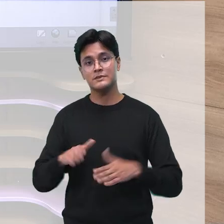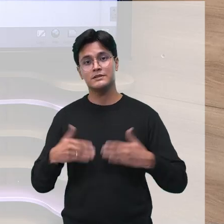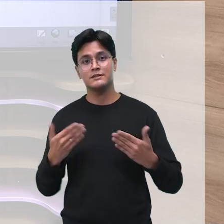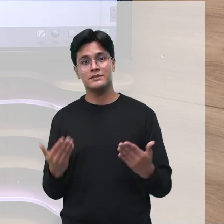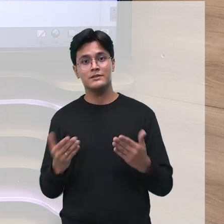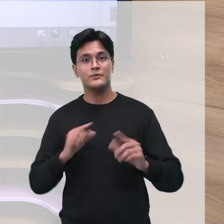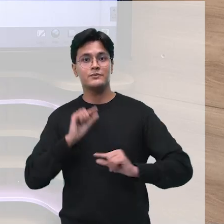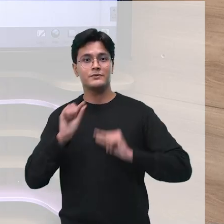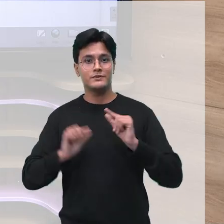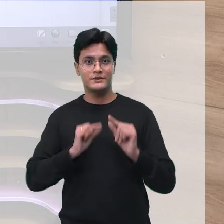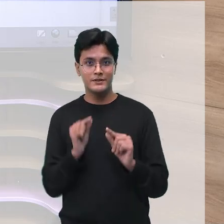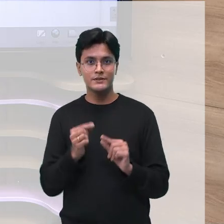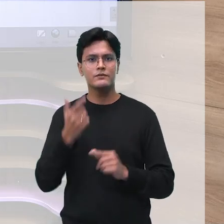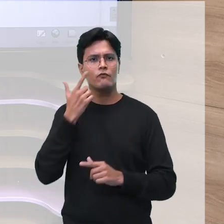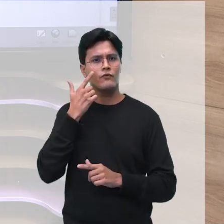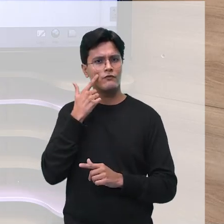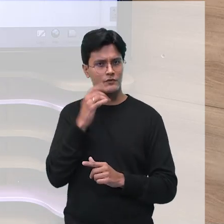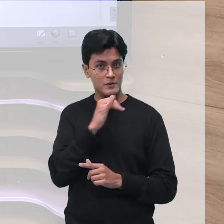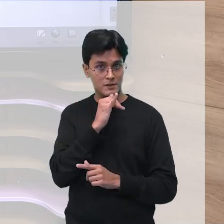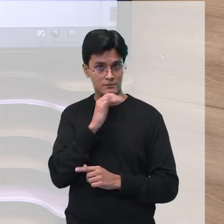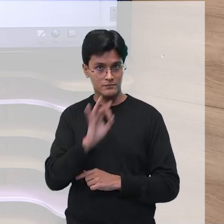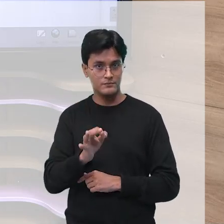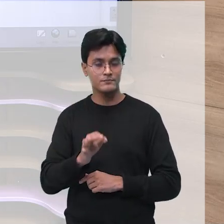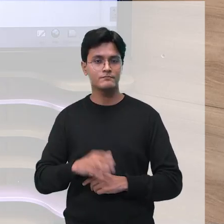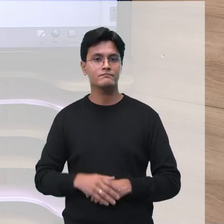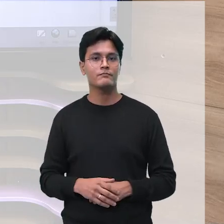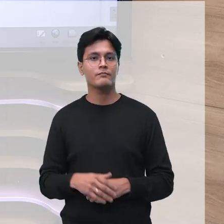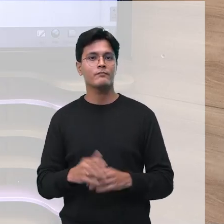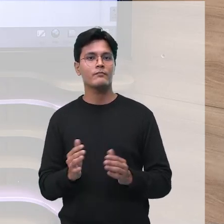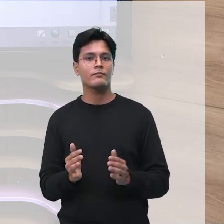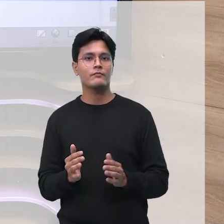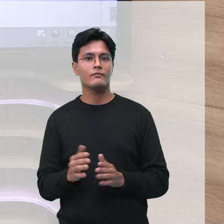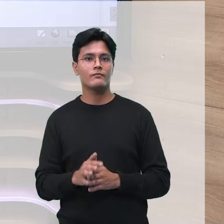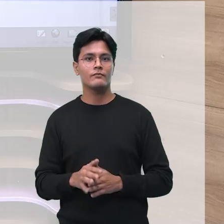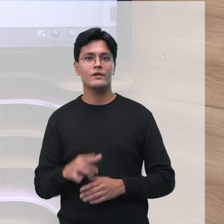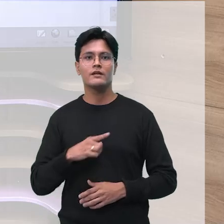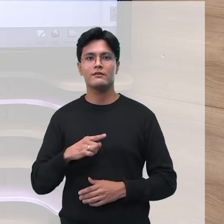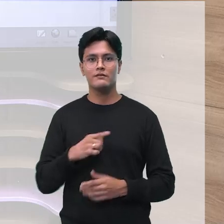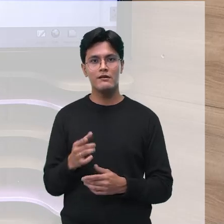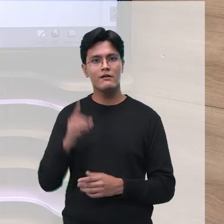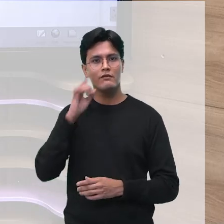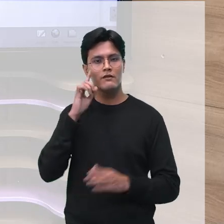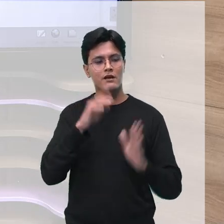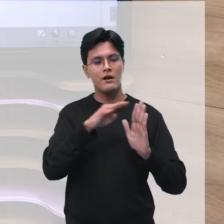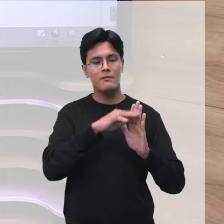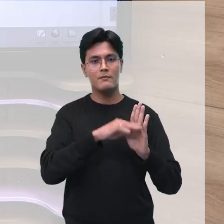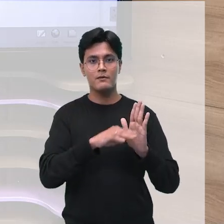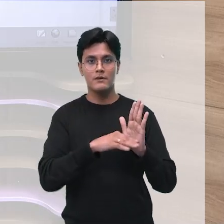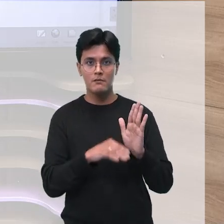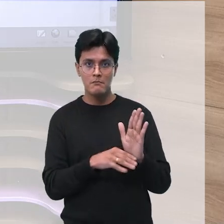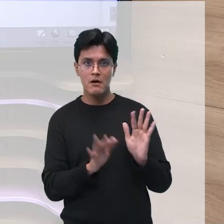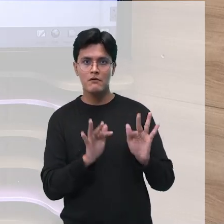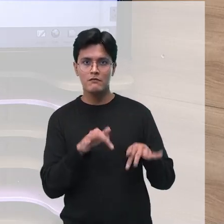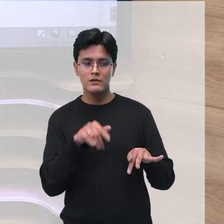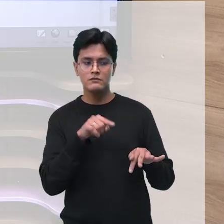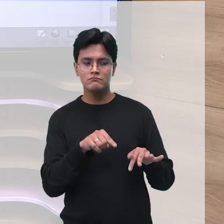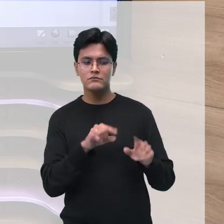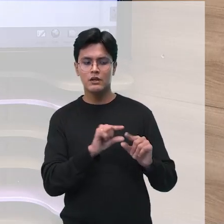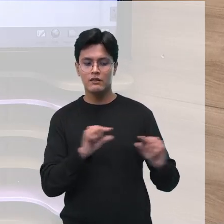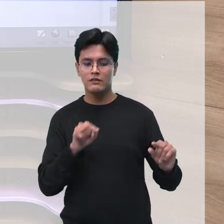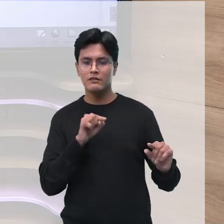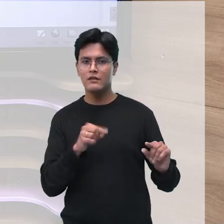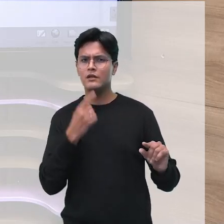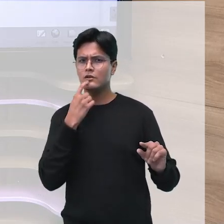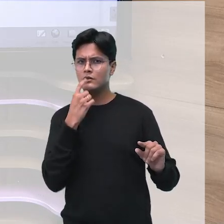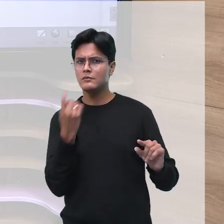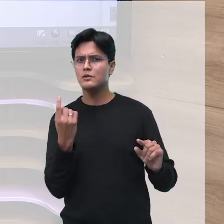Então, estamos aqui vendo um exemplo. E finalizando todo o restante ali da data, essa conta, ela termina no vermelho.